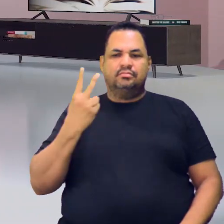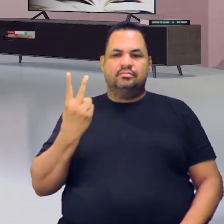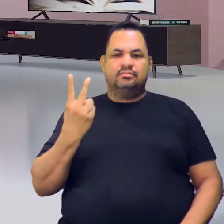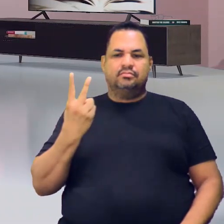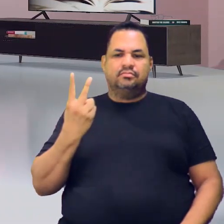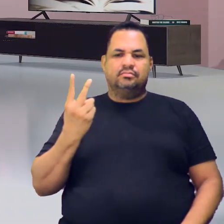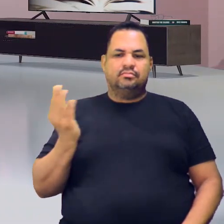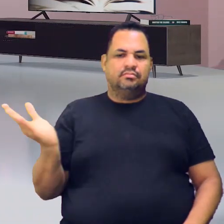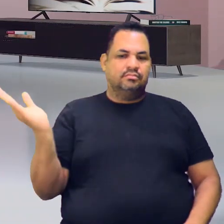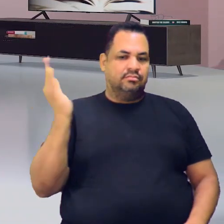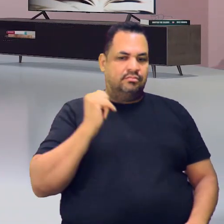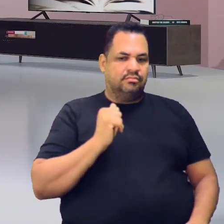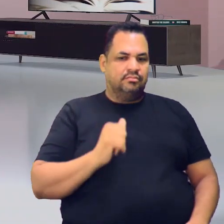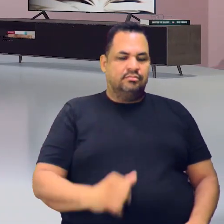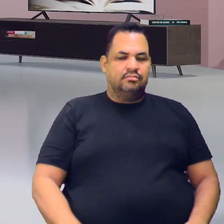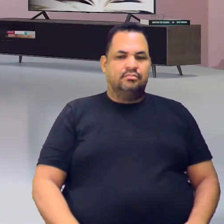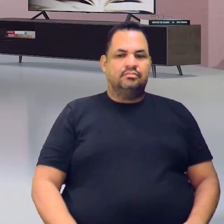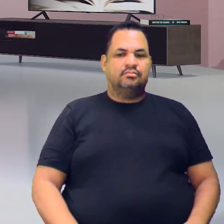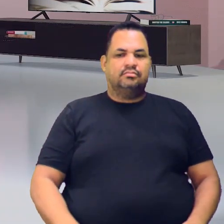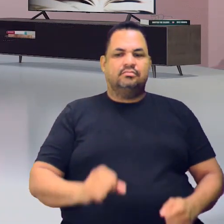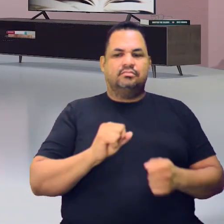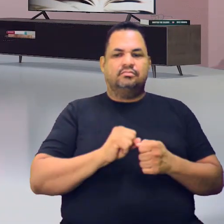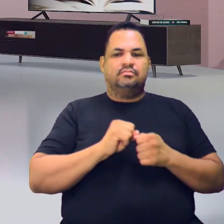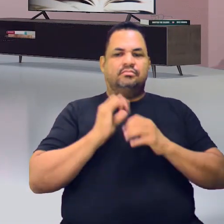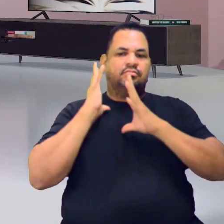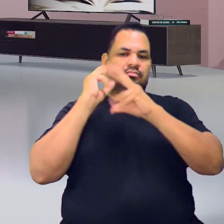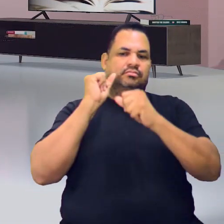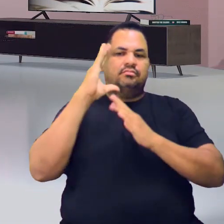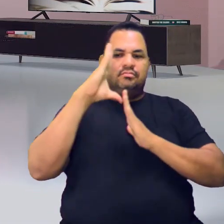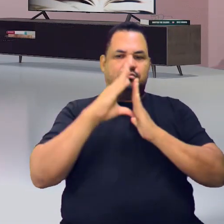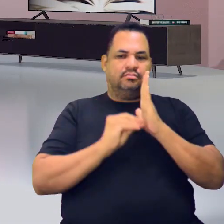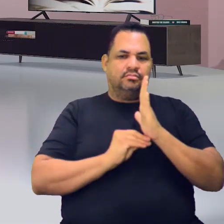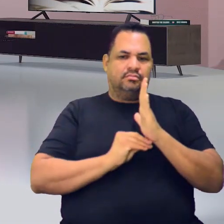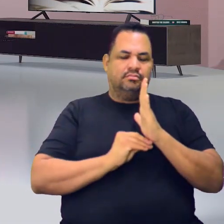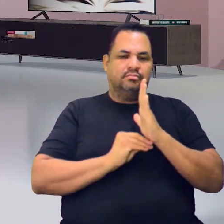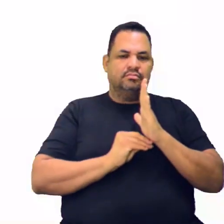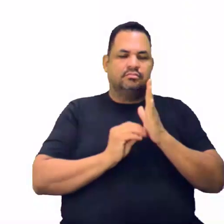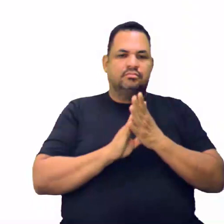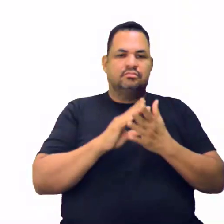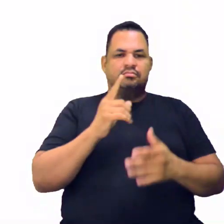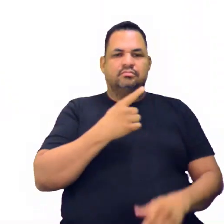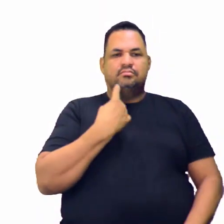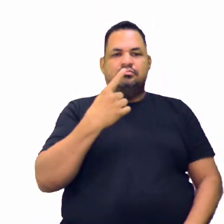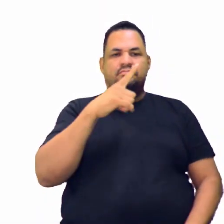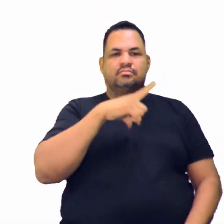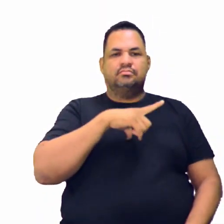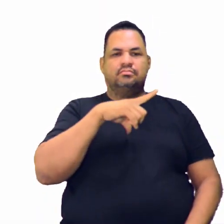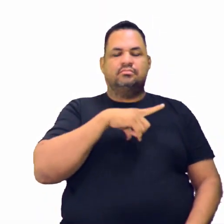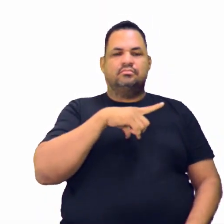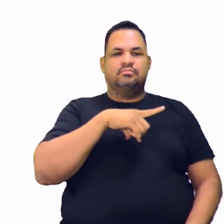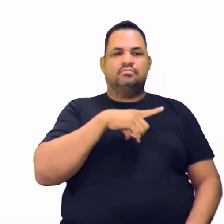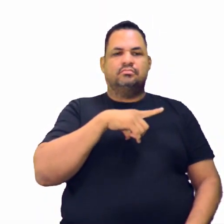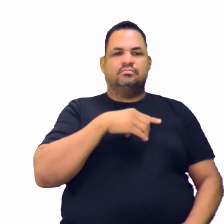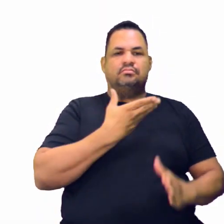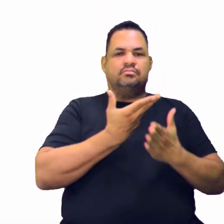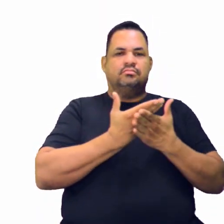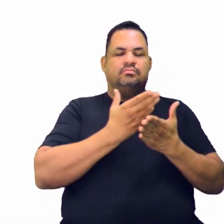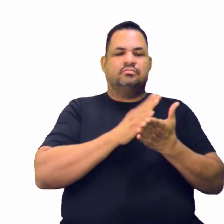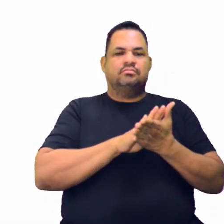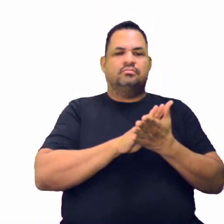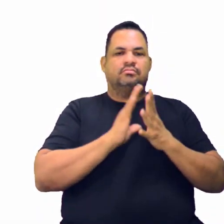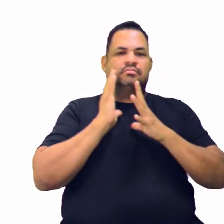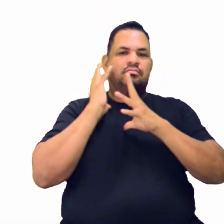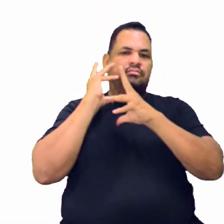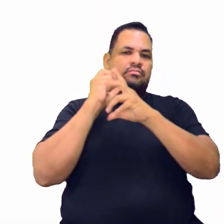37.2. Vamos lá? Fazer a nossa revisão de conteúdo? Então, nós temos aqui o seguinte, né?